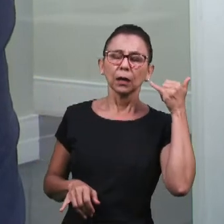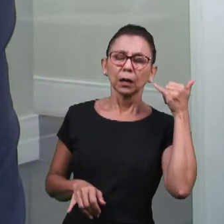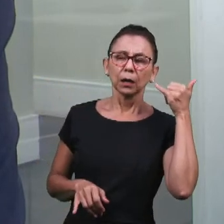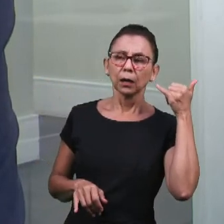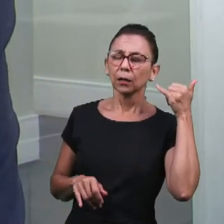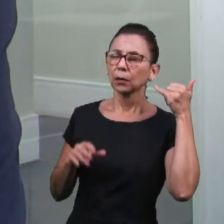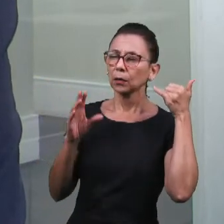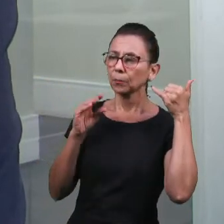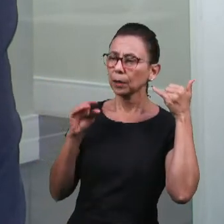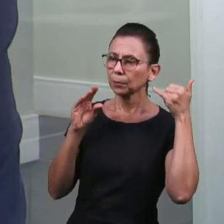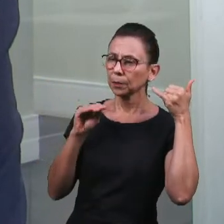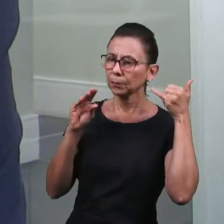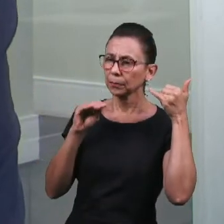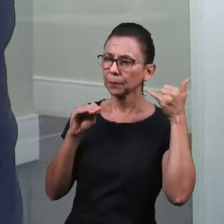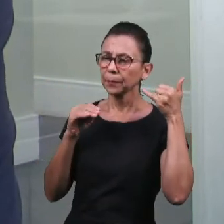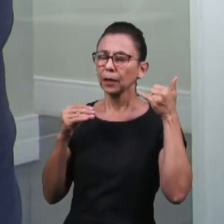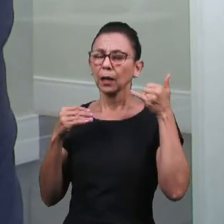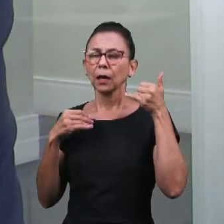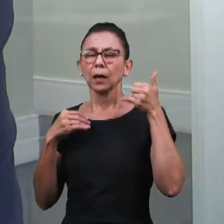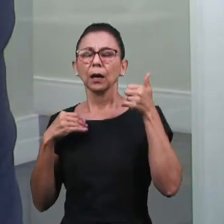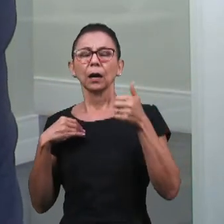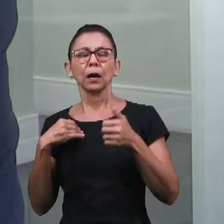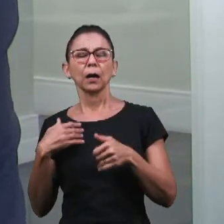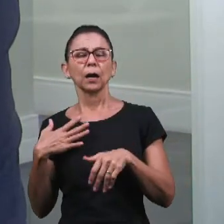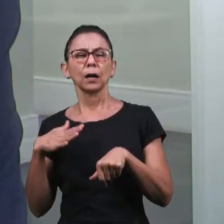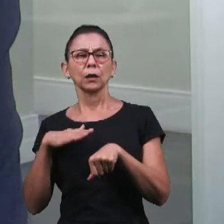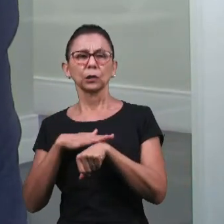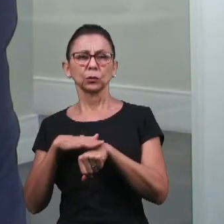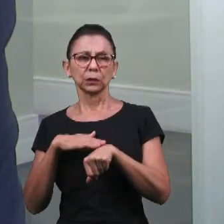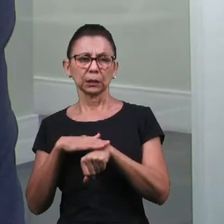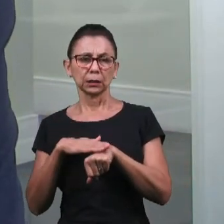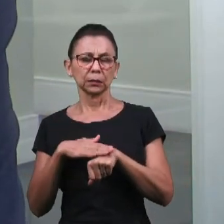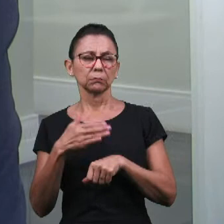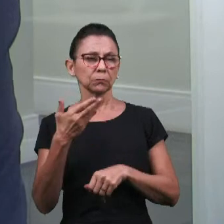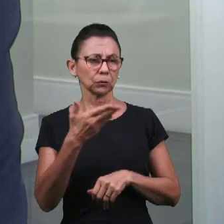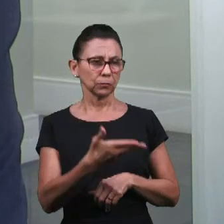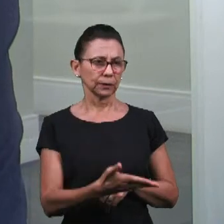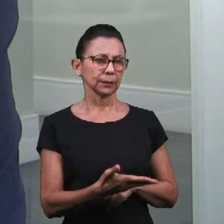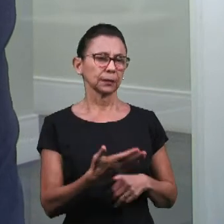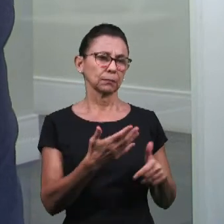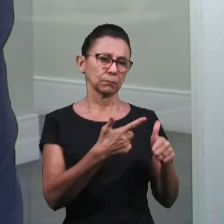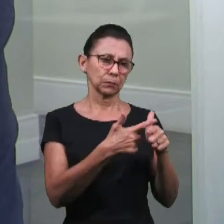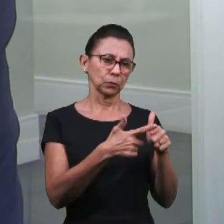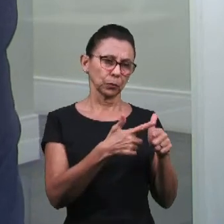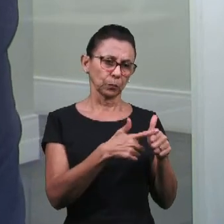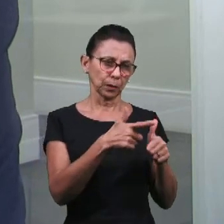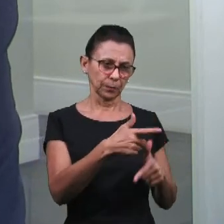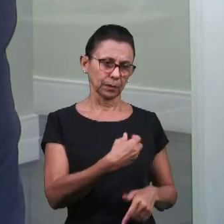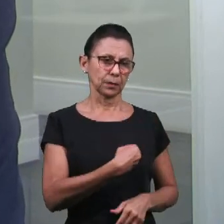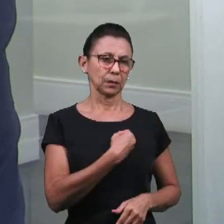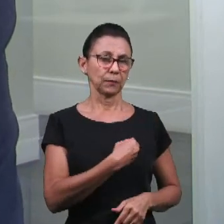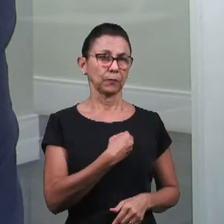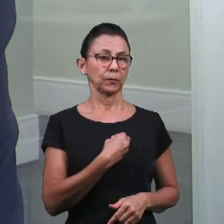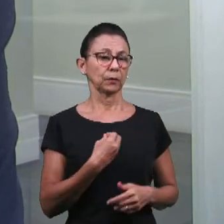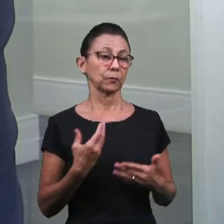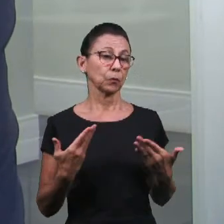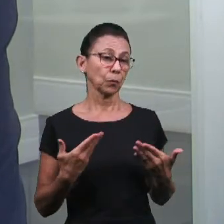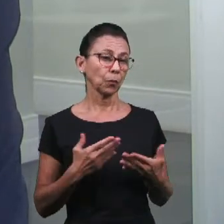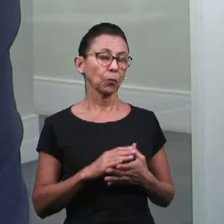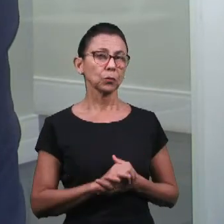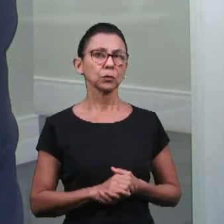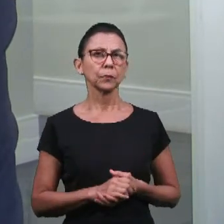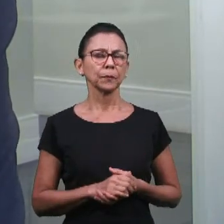conversar com a irmã sobre a sua situação e, assim, a irmã